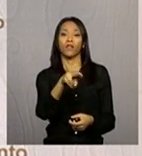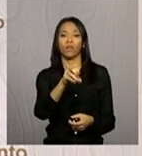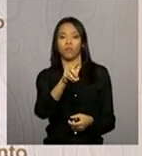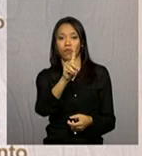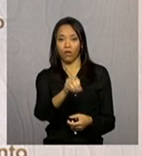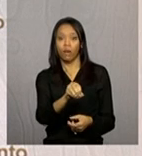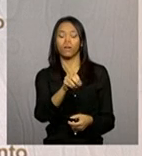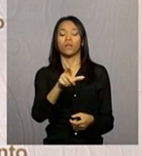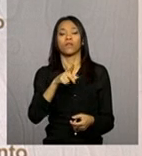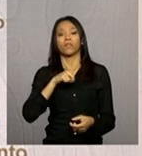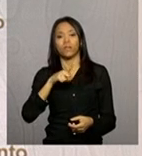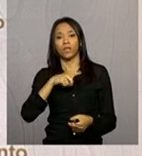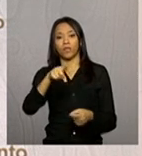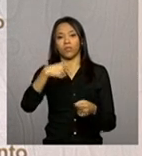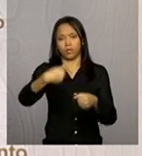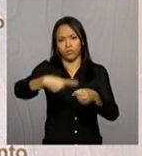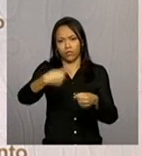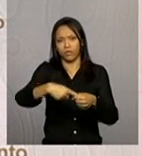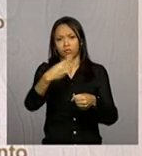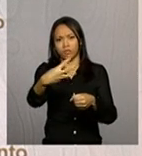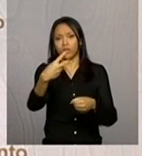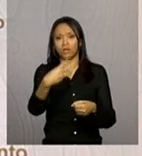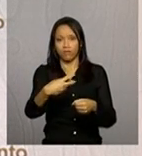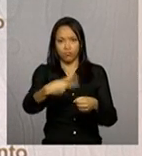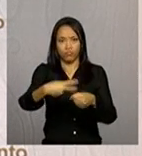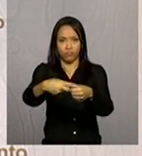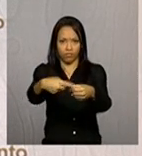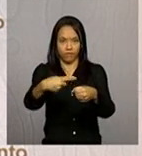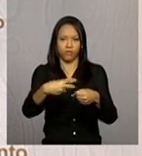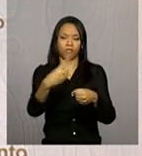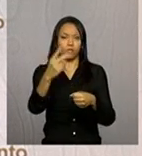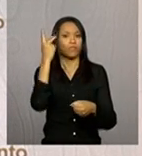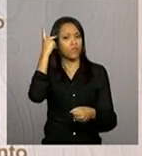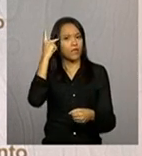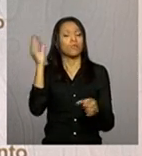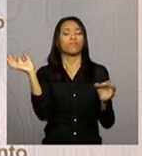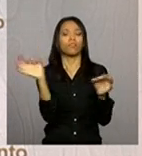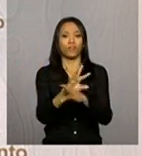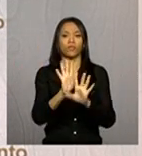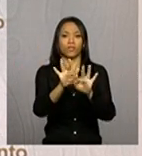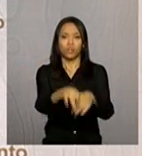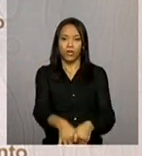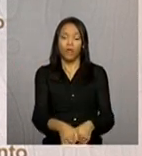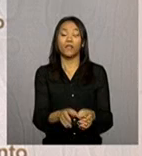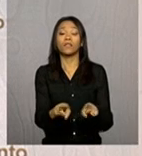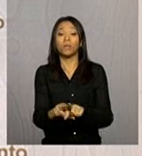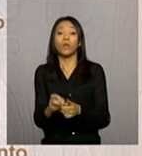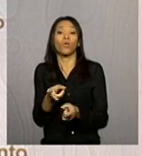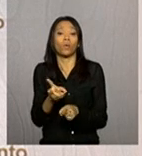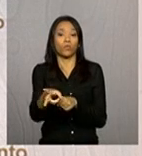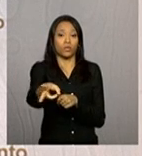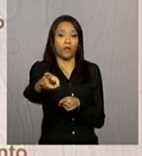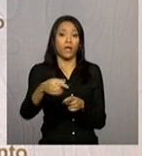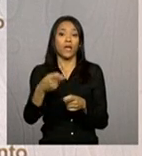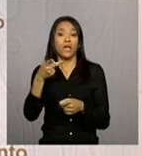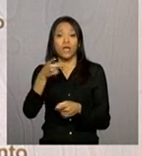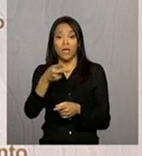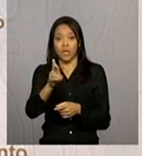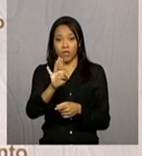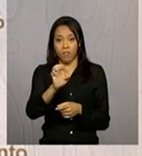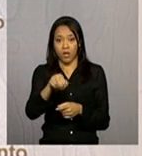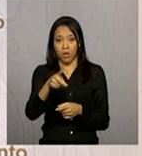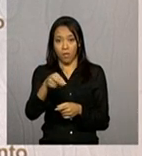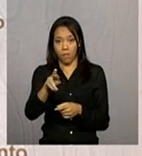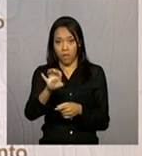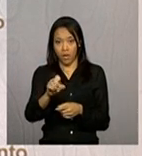Ribeirão Preto e Campinas, em São Paulo, foi concluído, 208 quilômetros, e a continuidade dele de Ribeirão Preto até